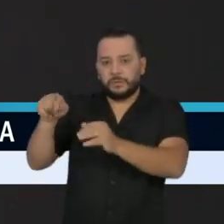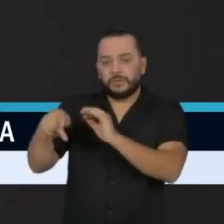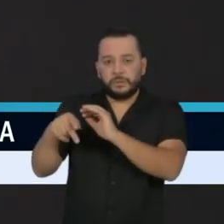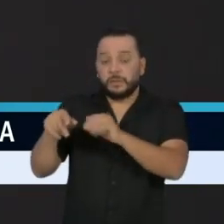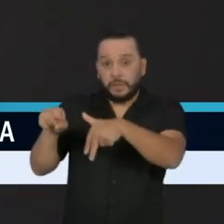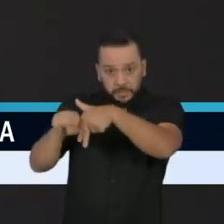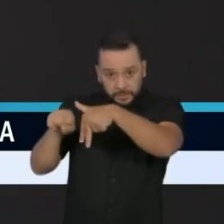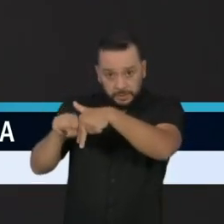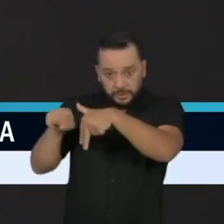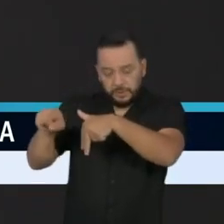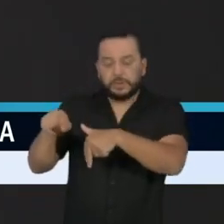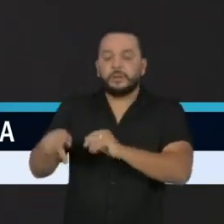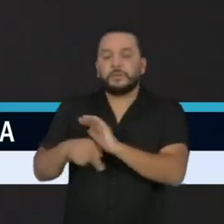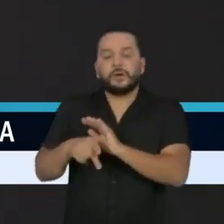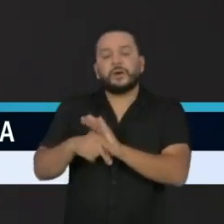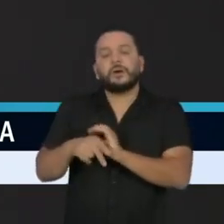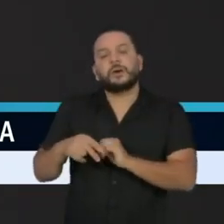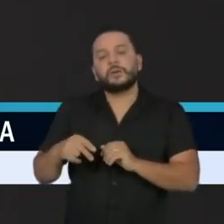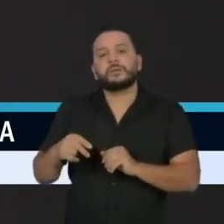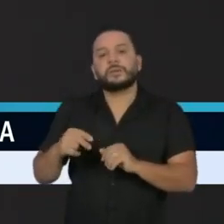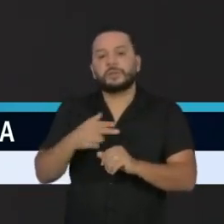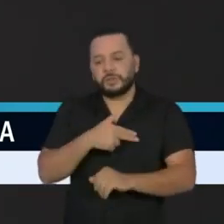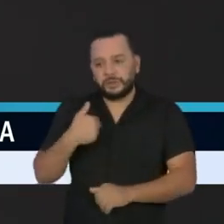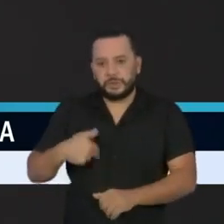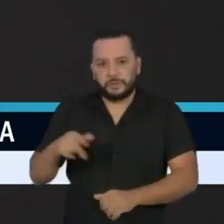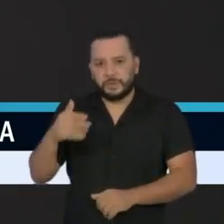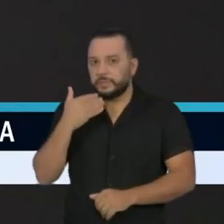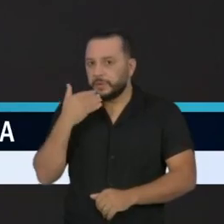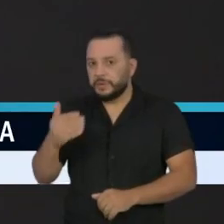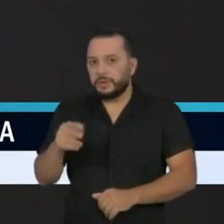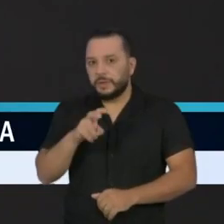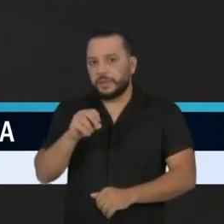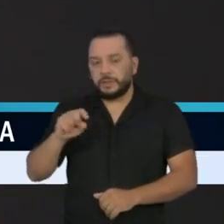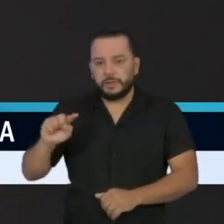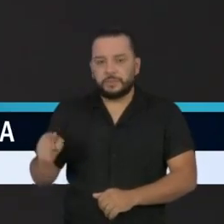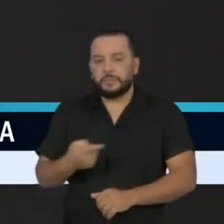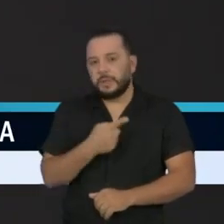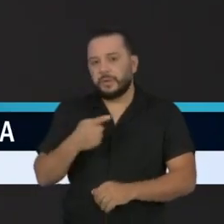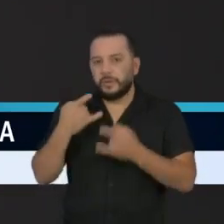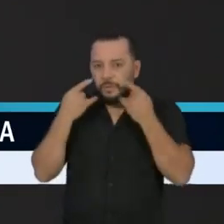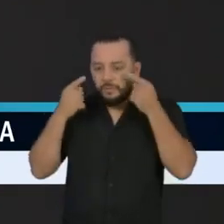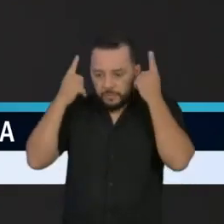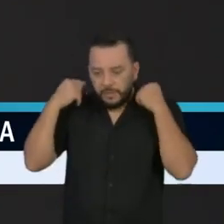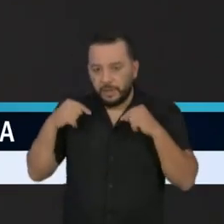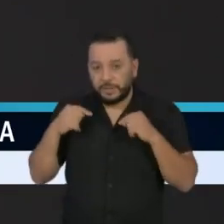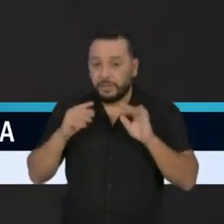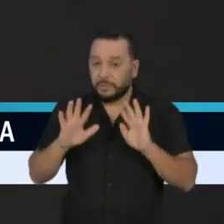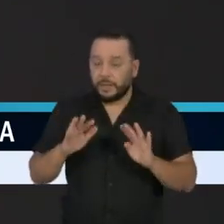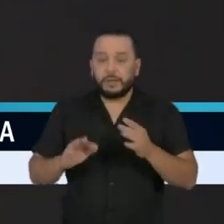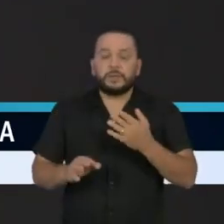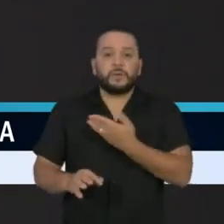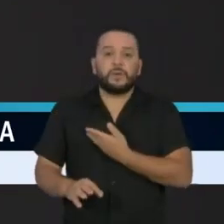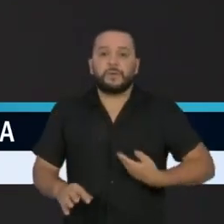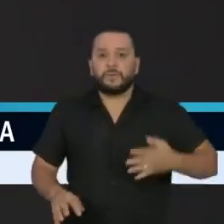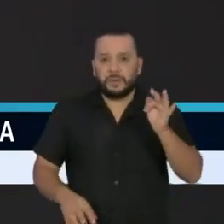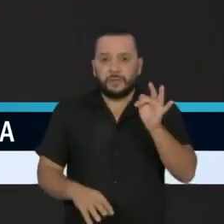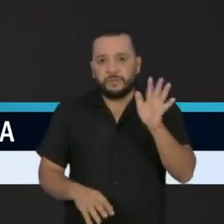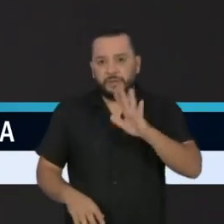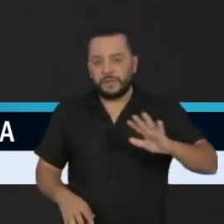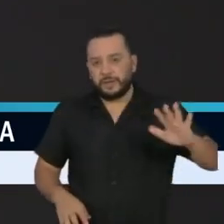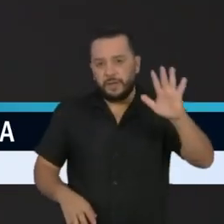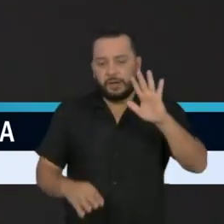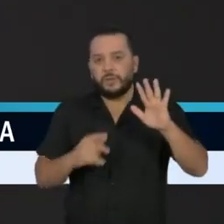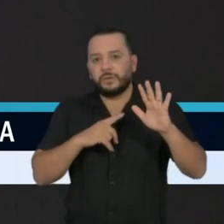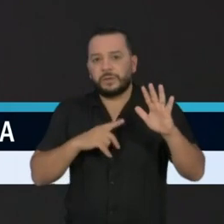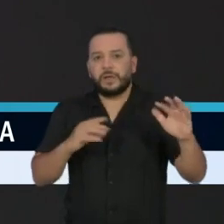mil máscaras. Eu queria perguntar se o atrito diplomático que o governo federal entrou com a China por causa daquela postagem do deputado